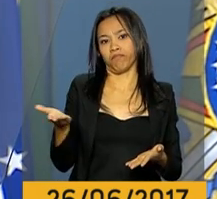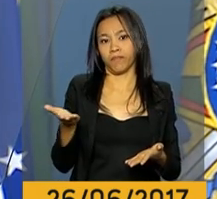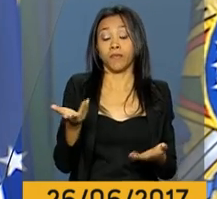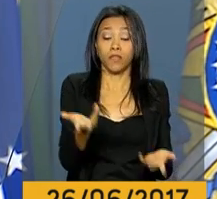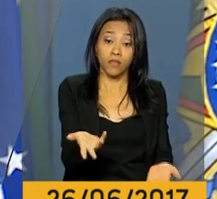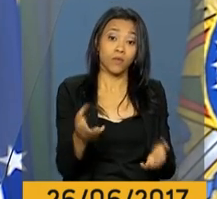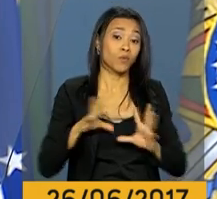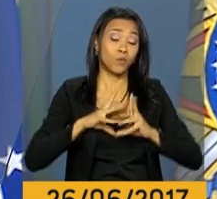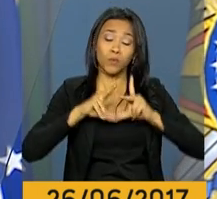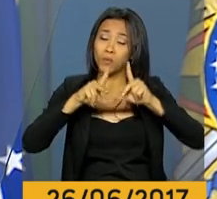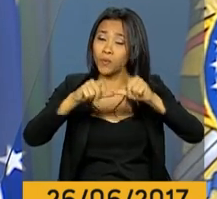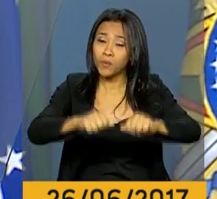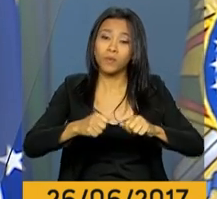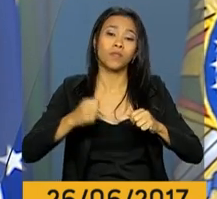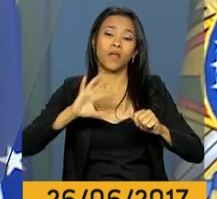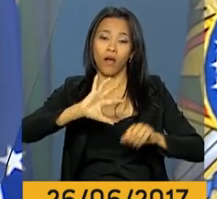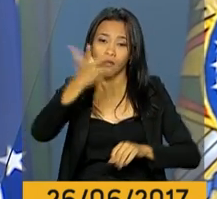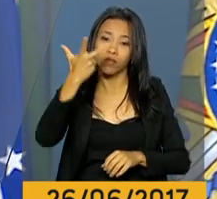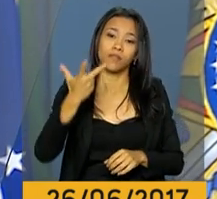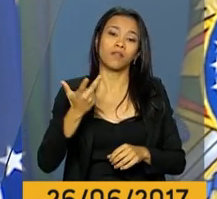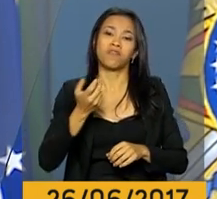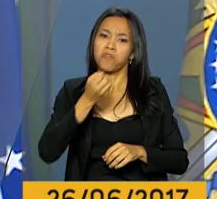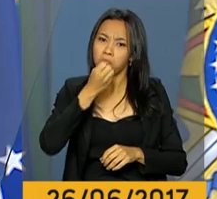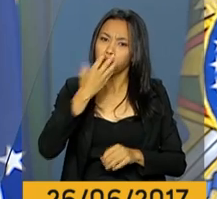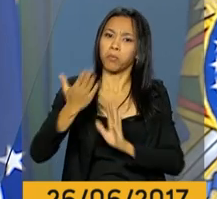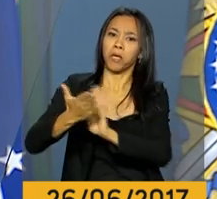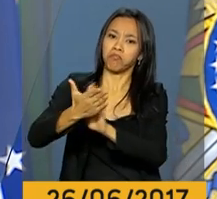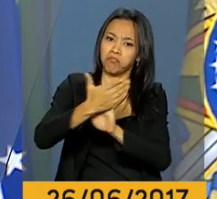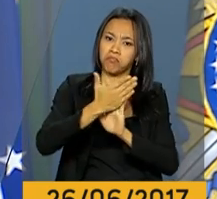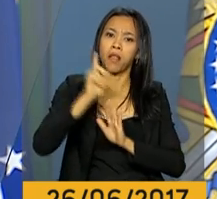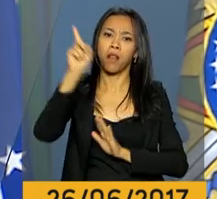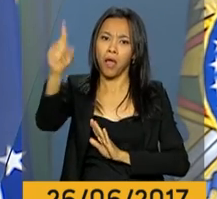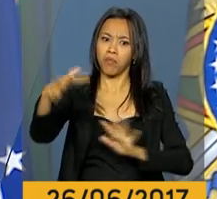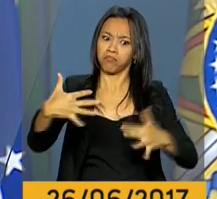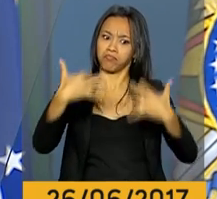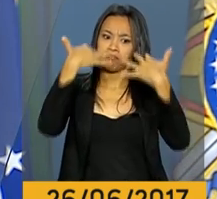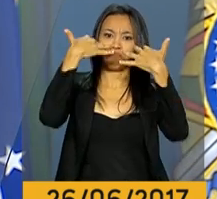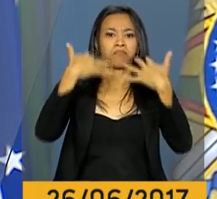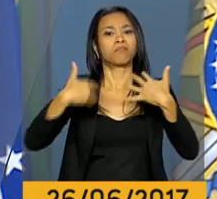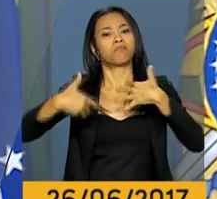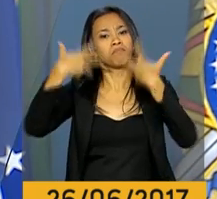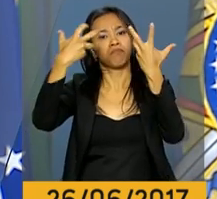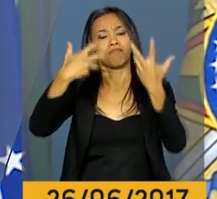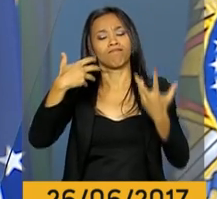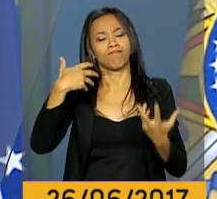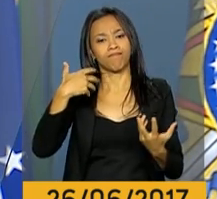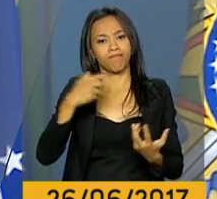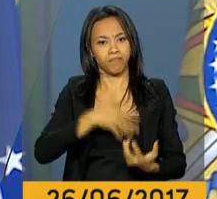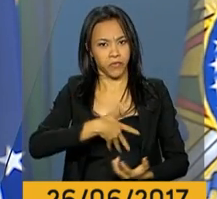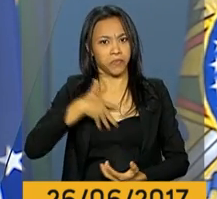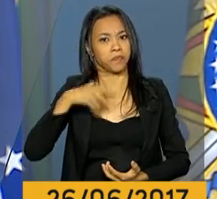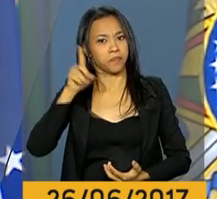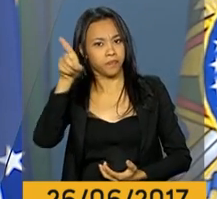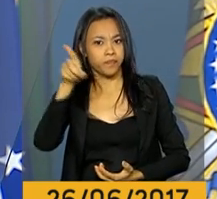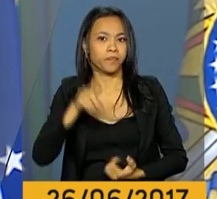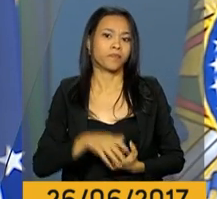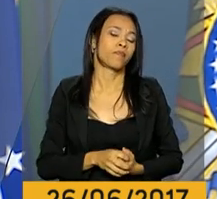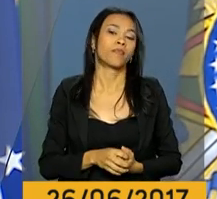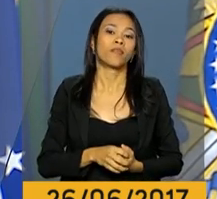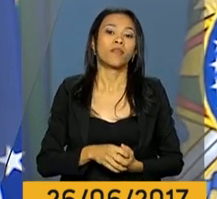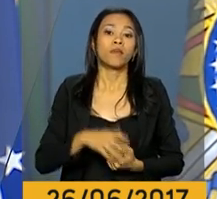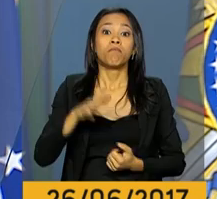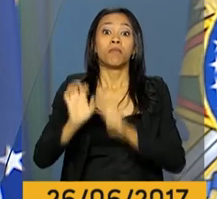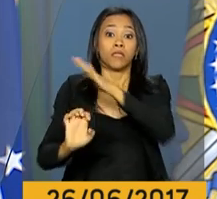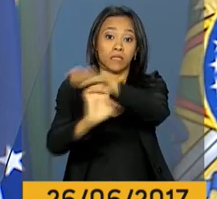isto foi muito muito aplaudido muito desejado muito saudado eh pelos pelos